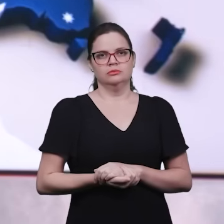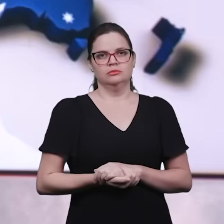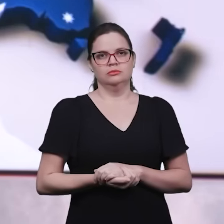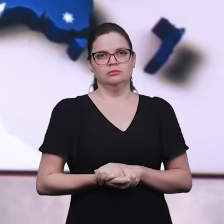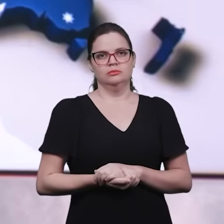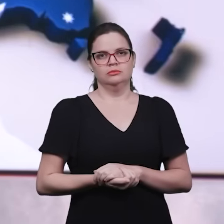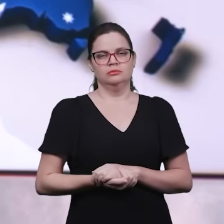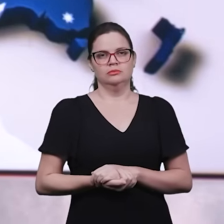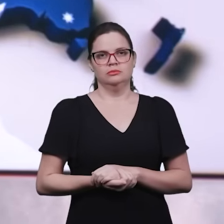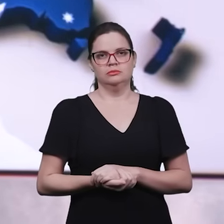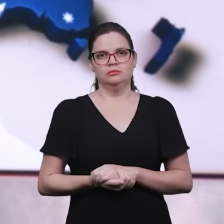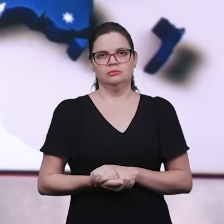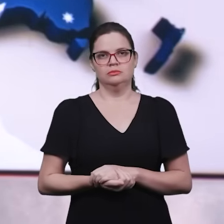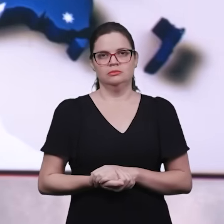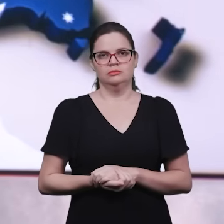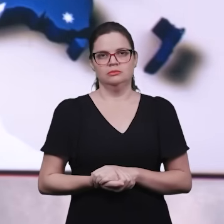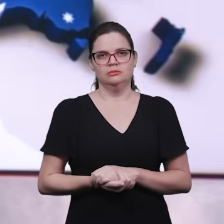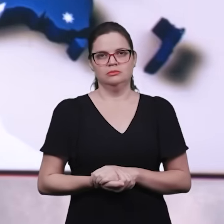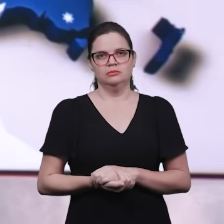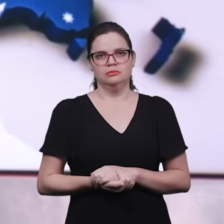a